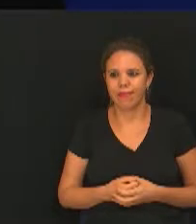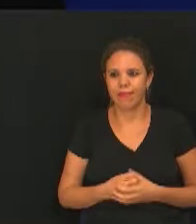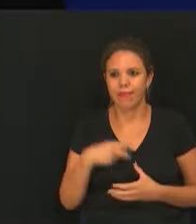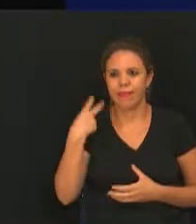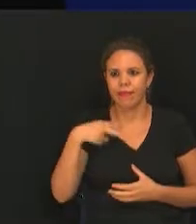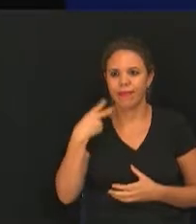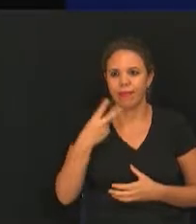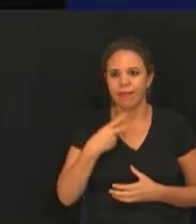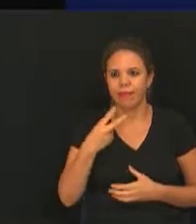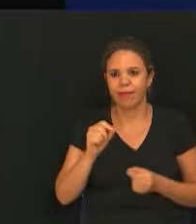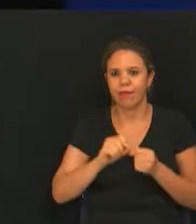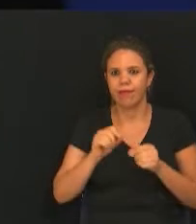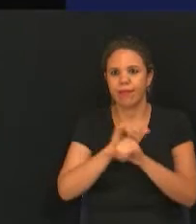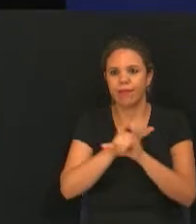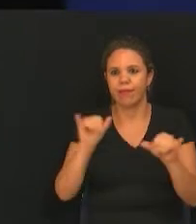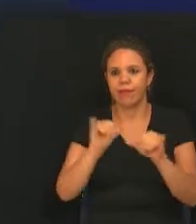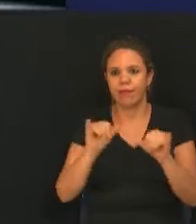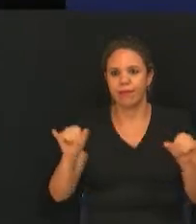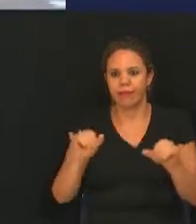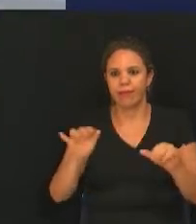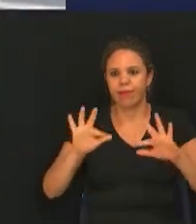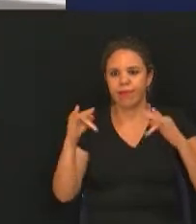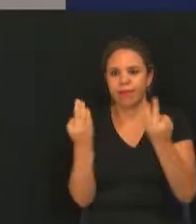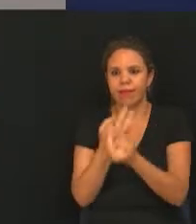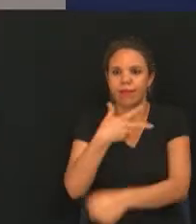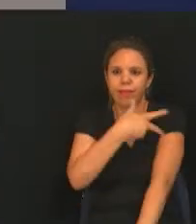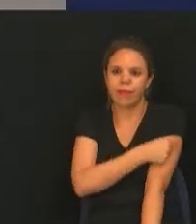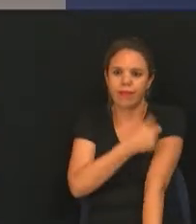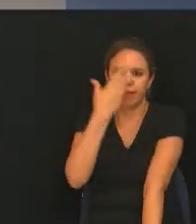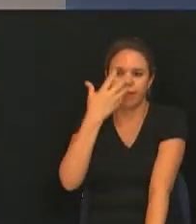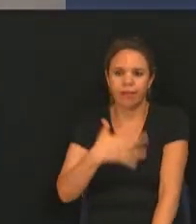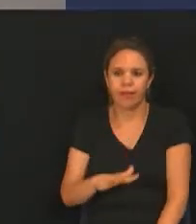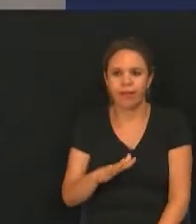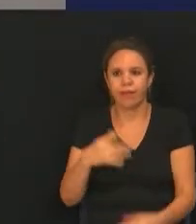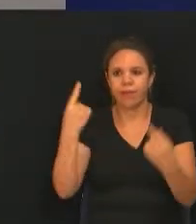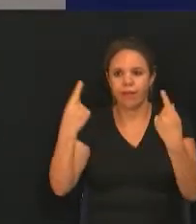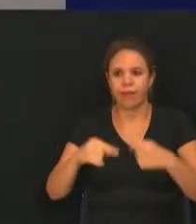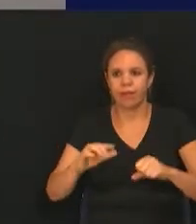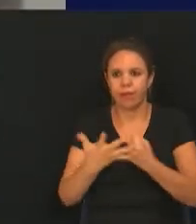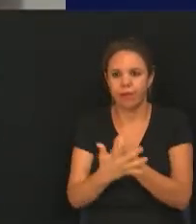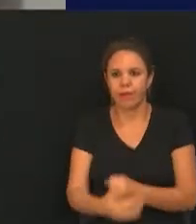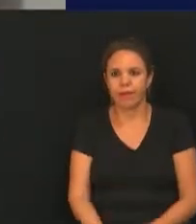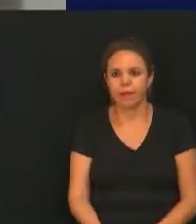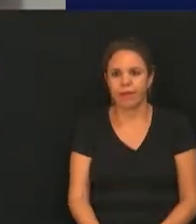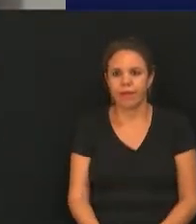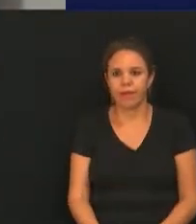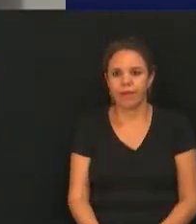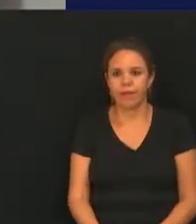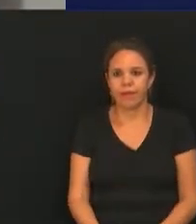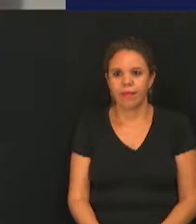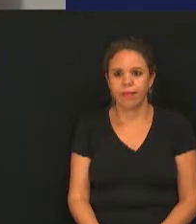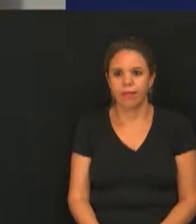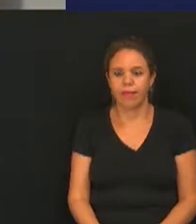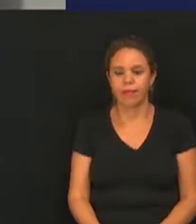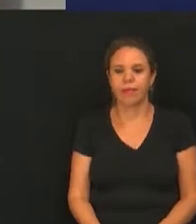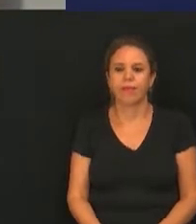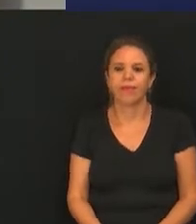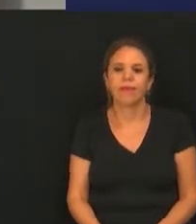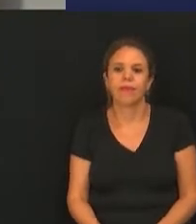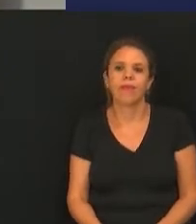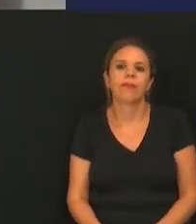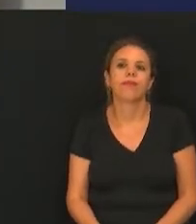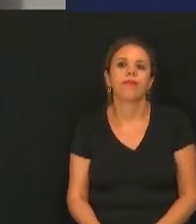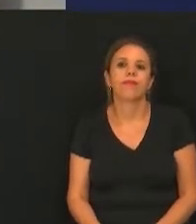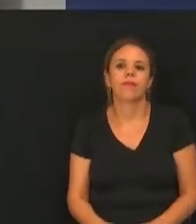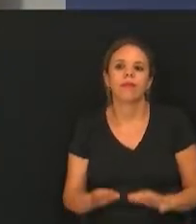Vereadores fazem apelo aos pais para que vacinem as crianças contra a Covid-19. Conclamo aqui os meus